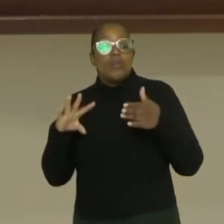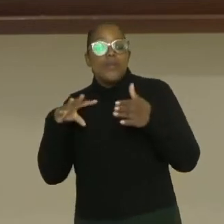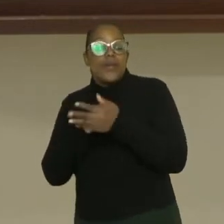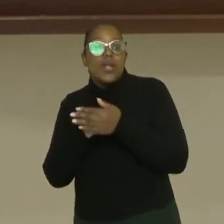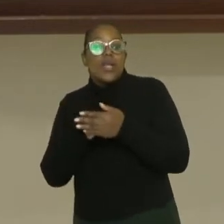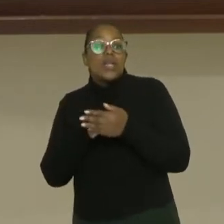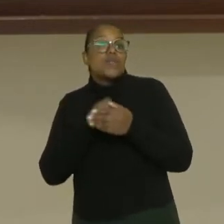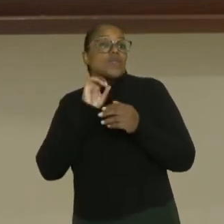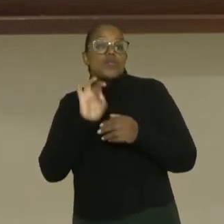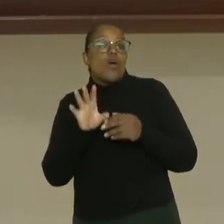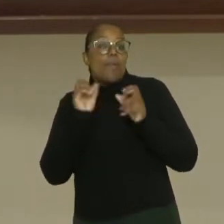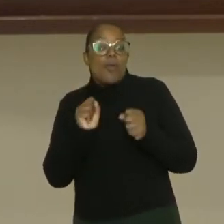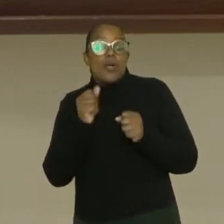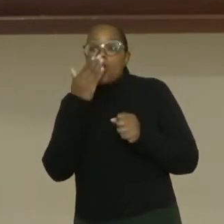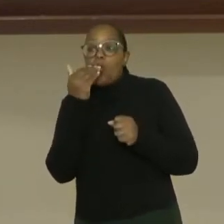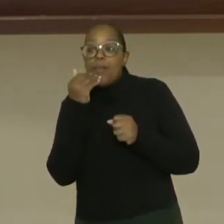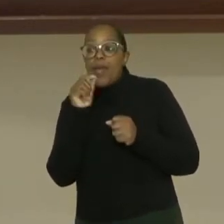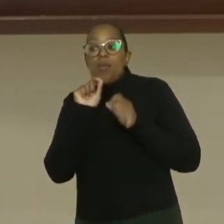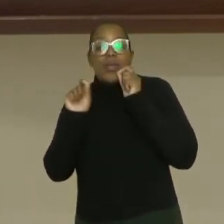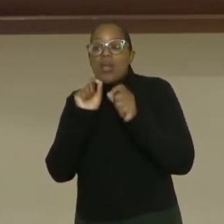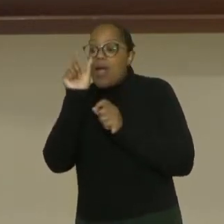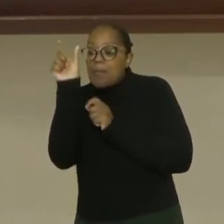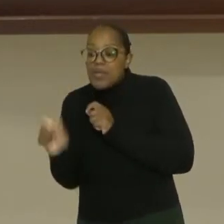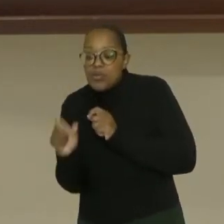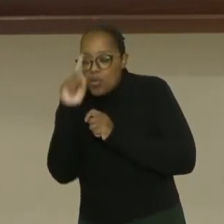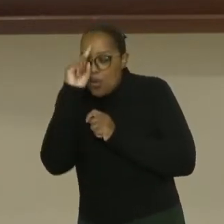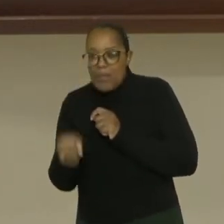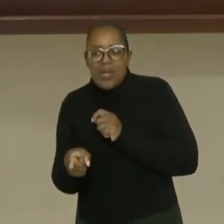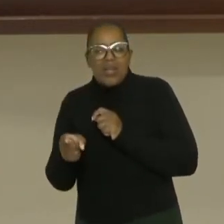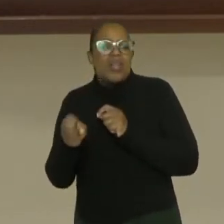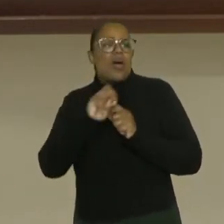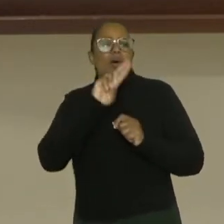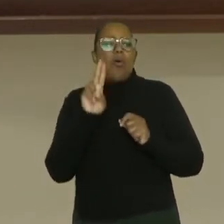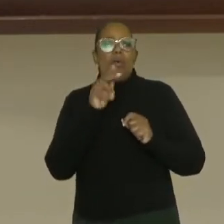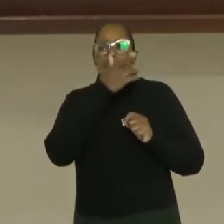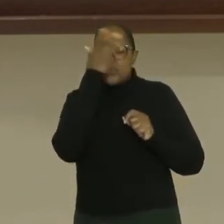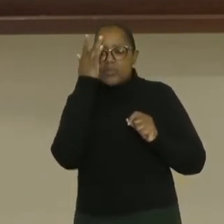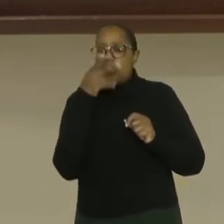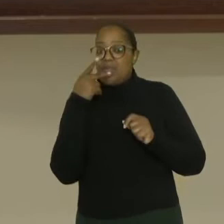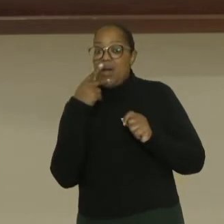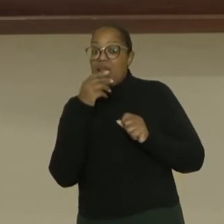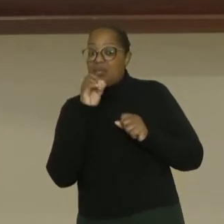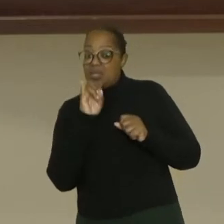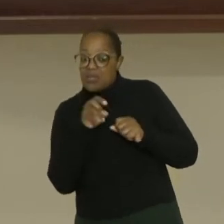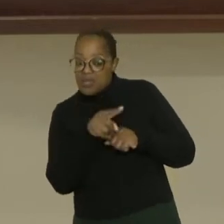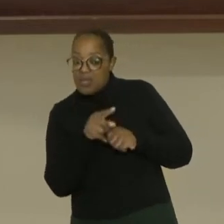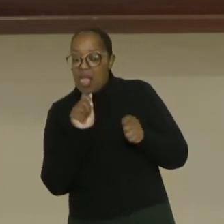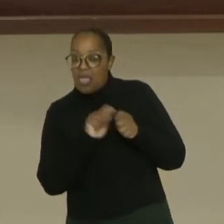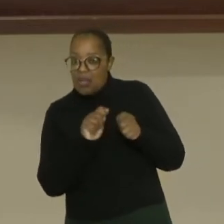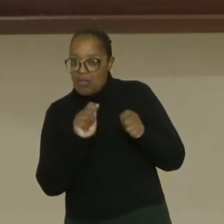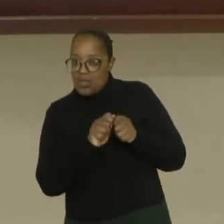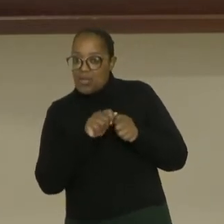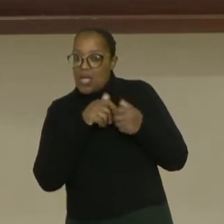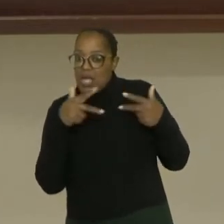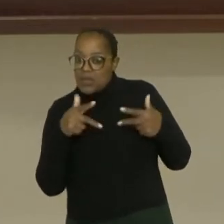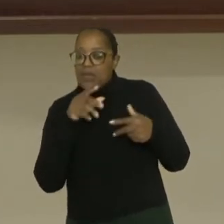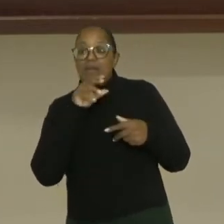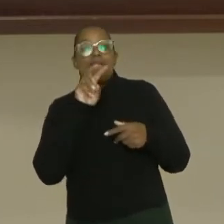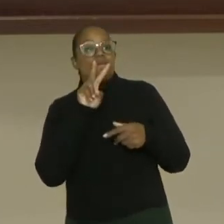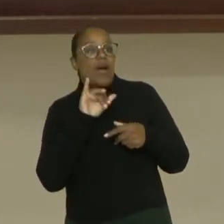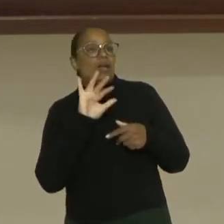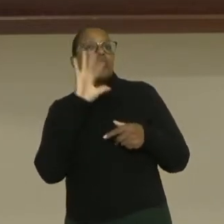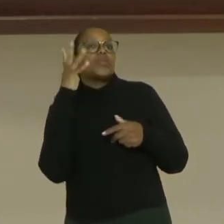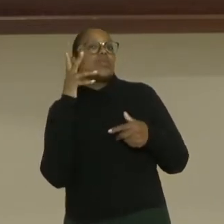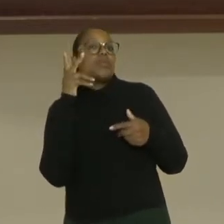não posso fazer o que eu quero, que ameaça vem, né? Se eu usar a roupa que eu quero, o que